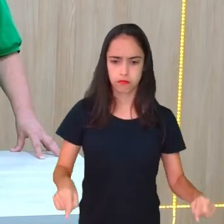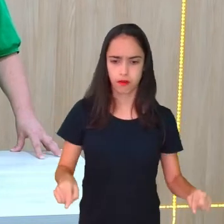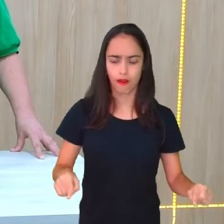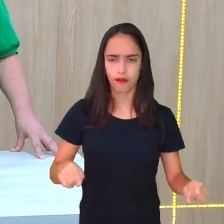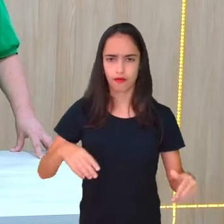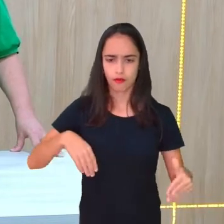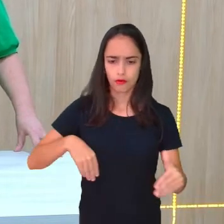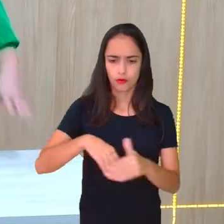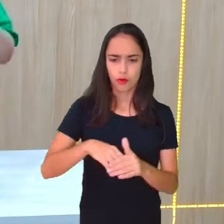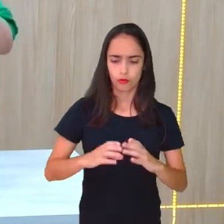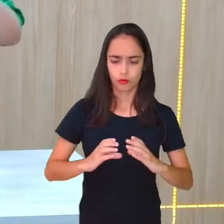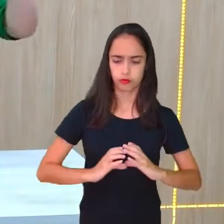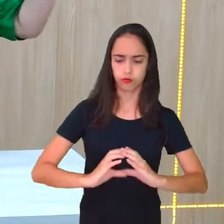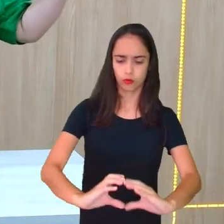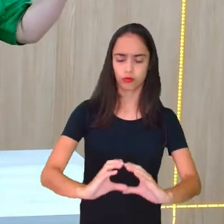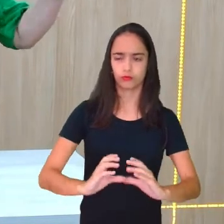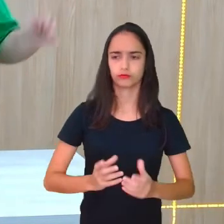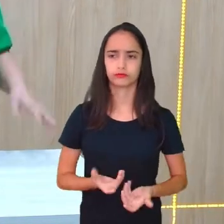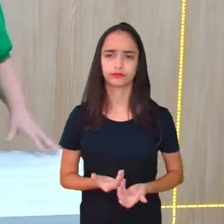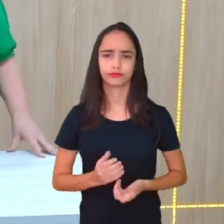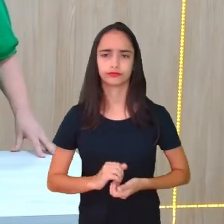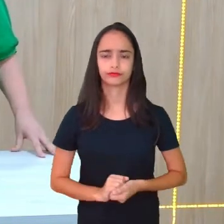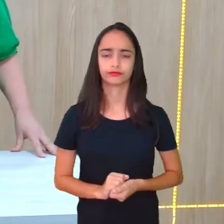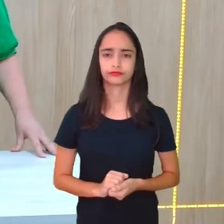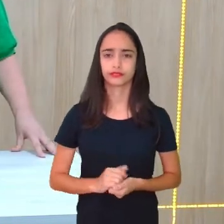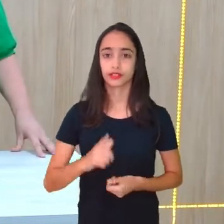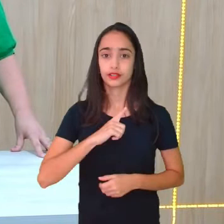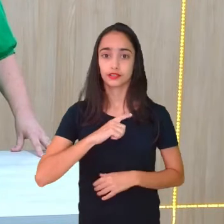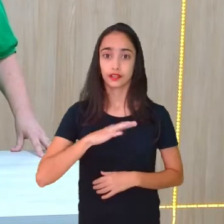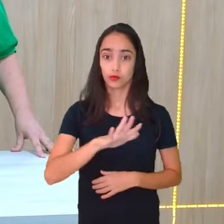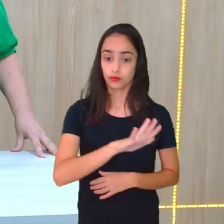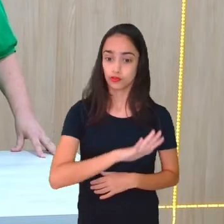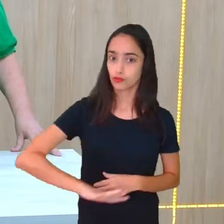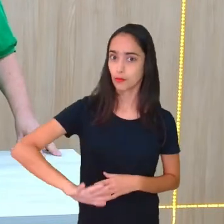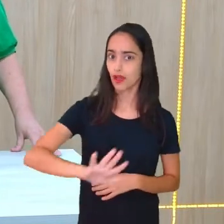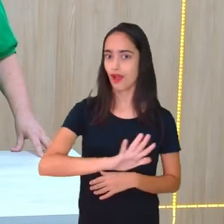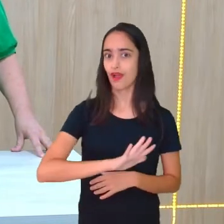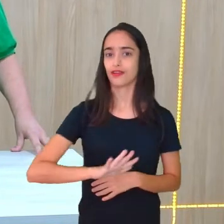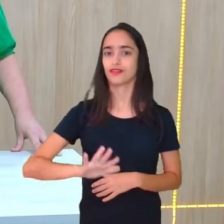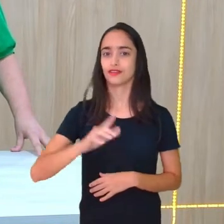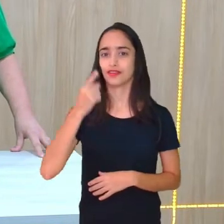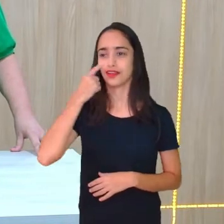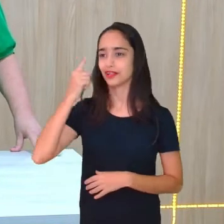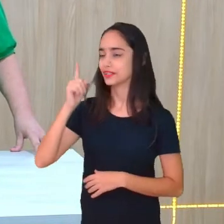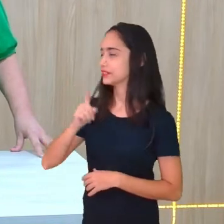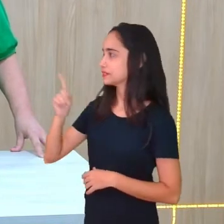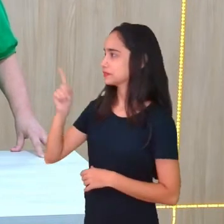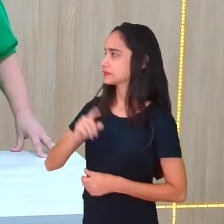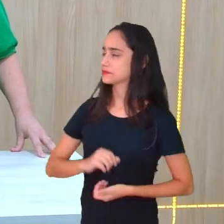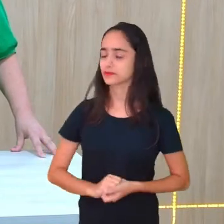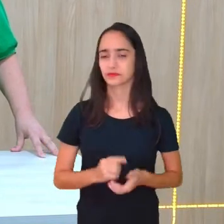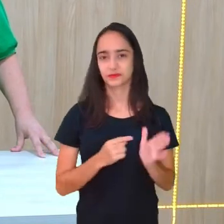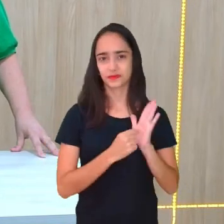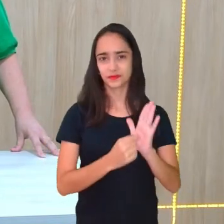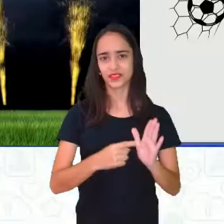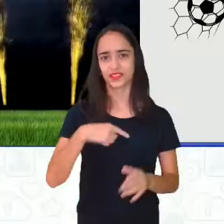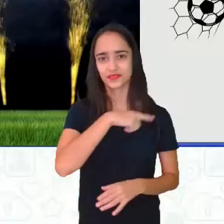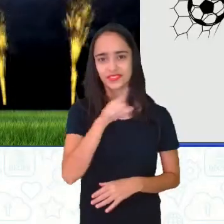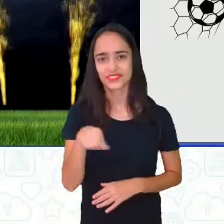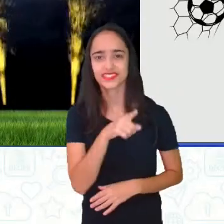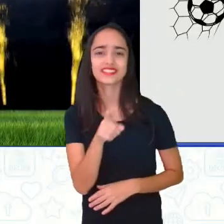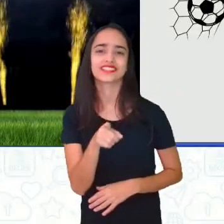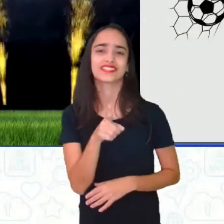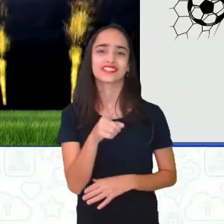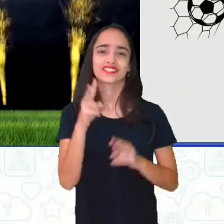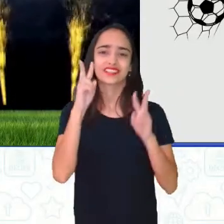Ora, eu aqui fiz meu espaço amostral. Dá um zoom aí para os meninos verem